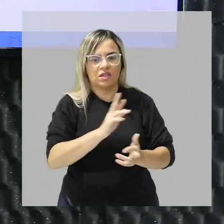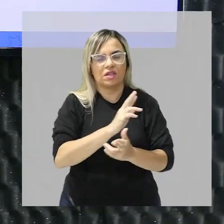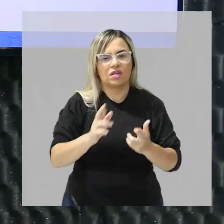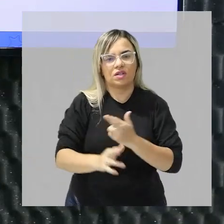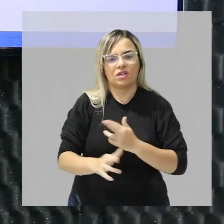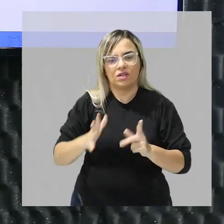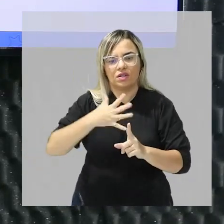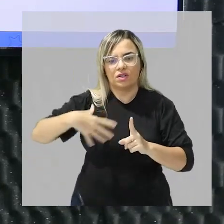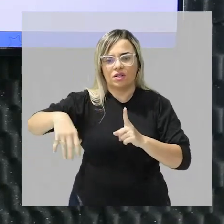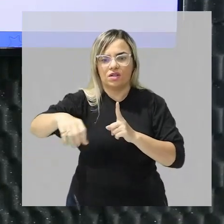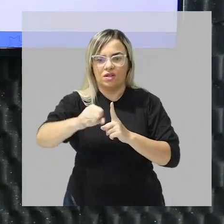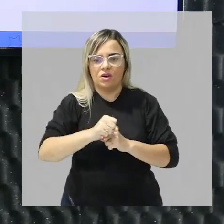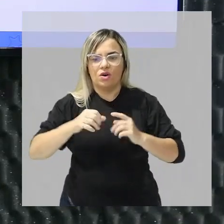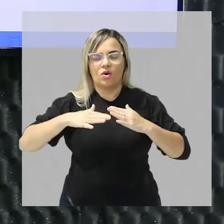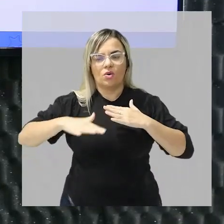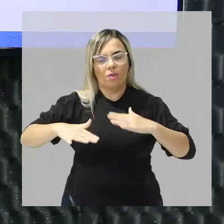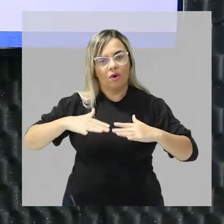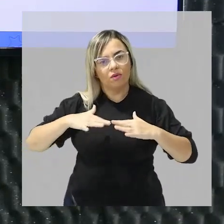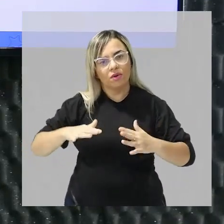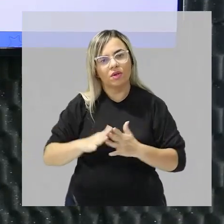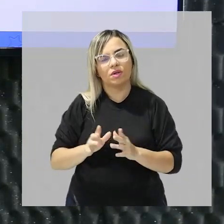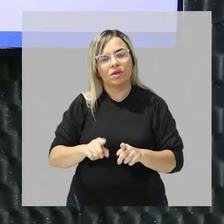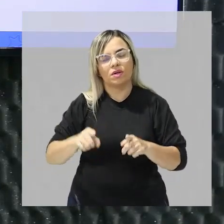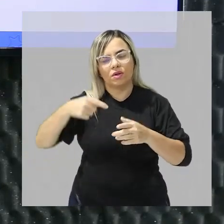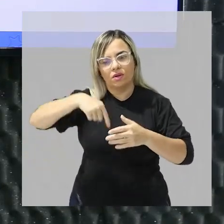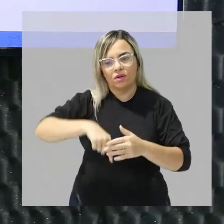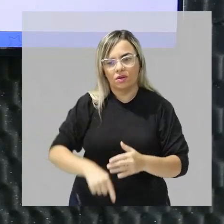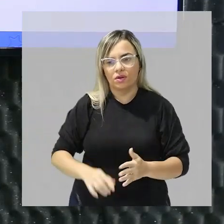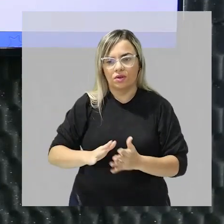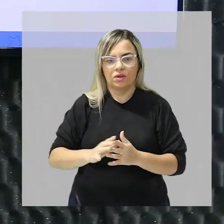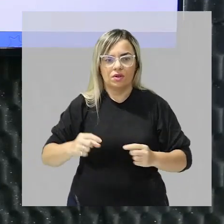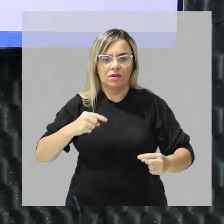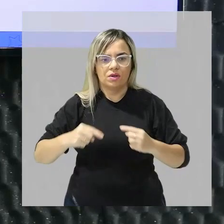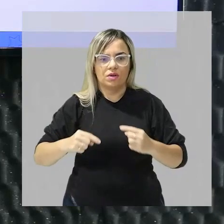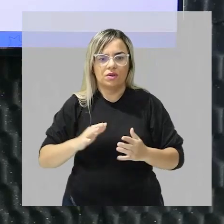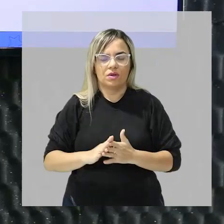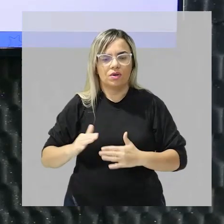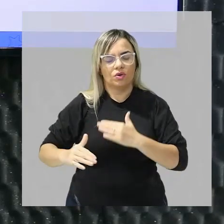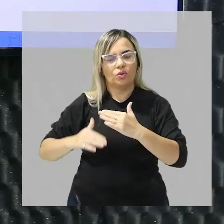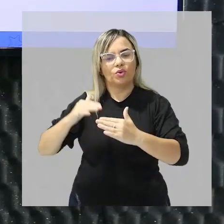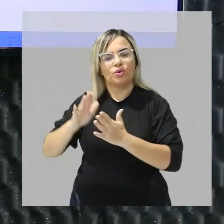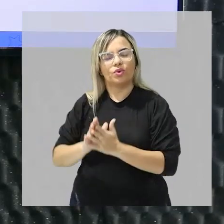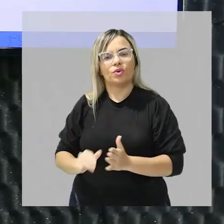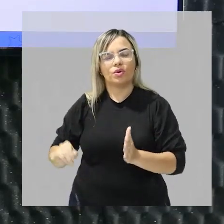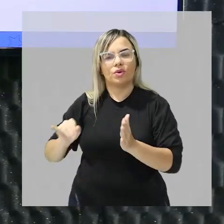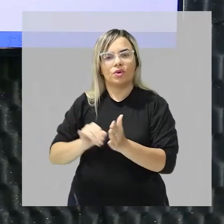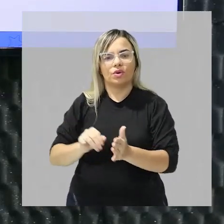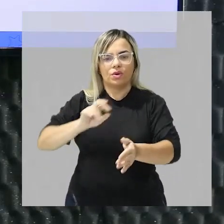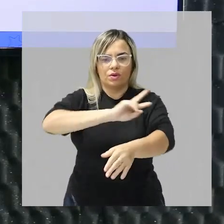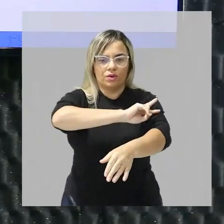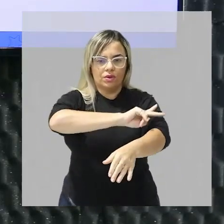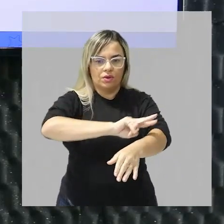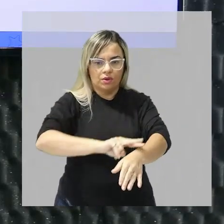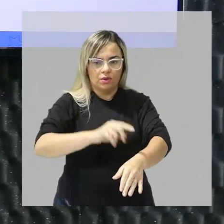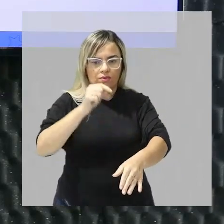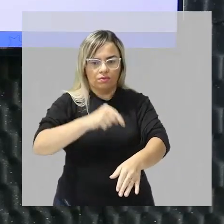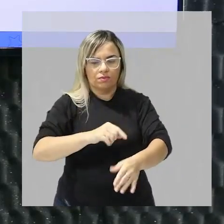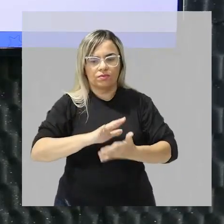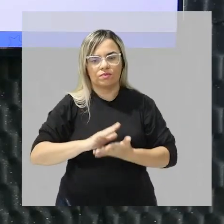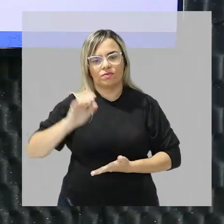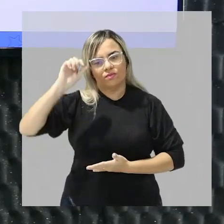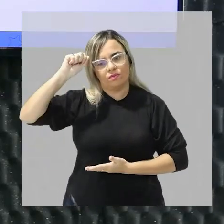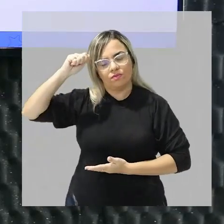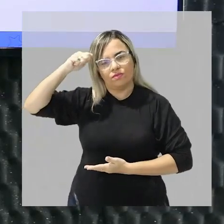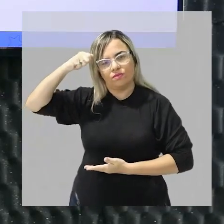movimento aprofundou, por outro lado, sua política de construção de identidade racial. Grifa, construção